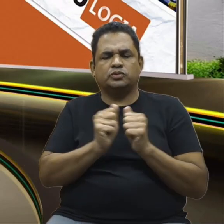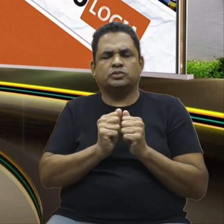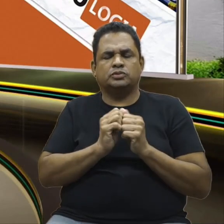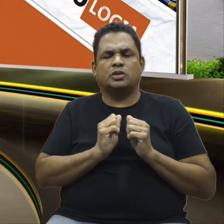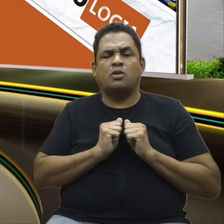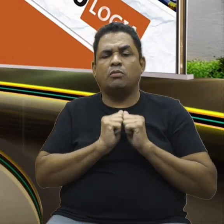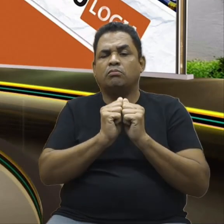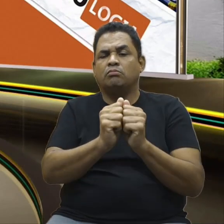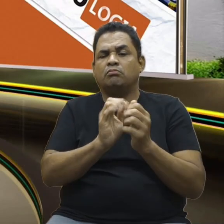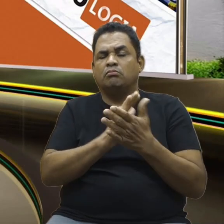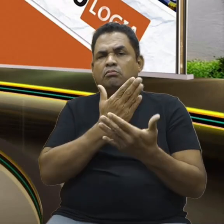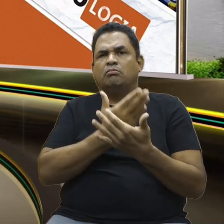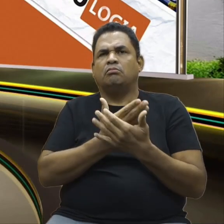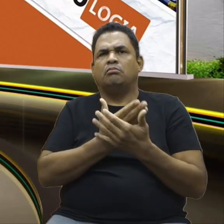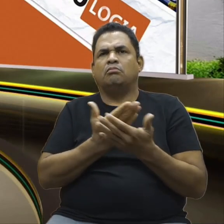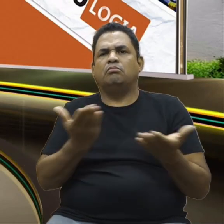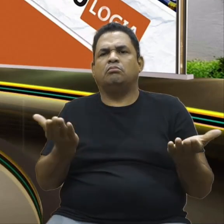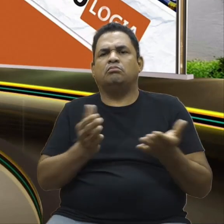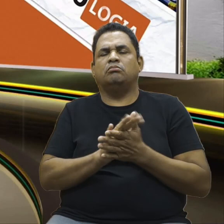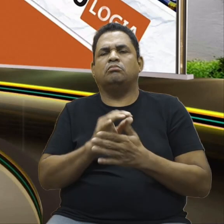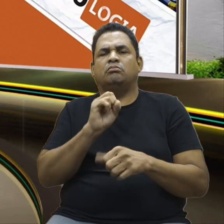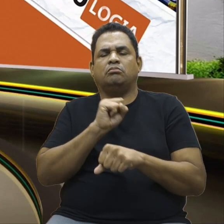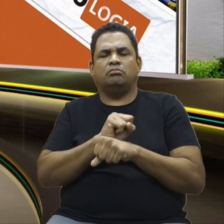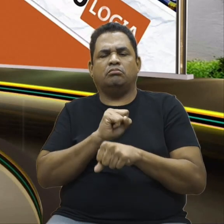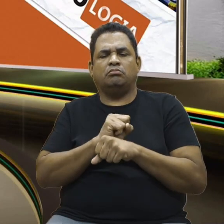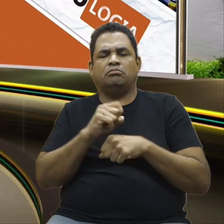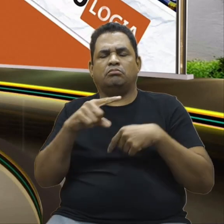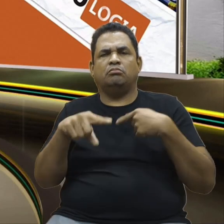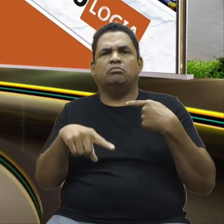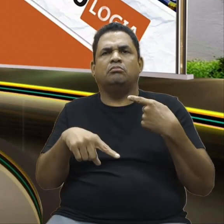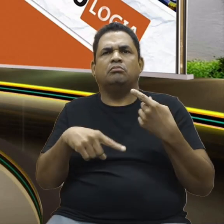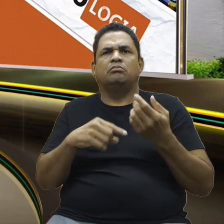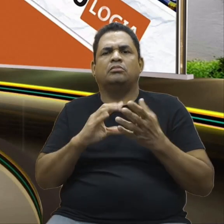as nossas aulas, e espero que logo, logo, quando